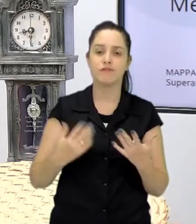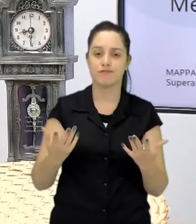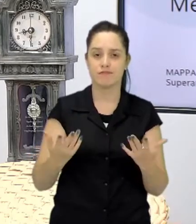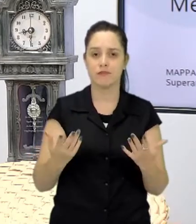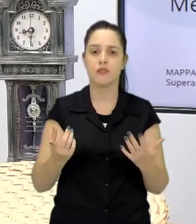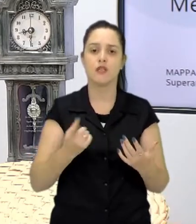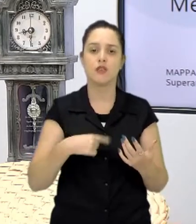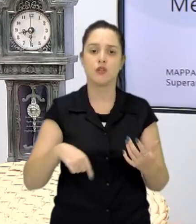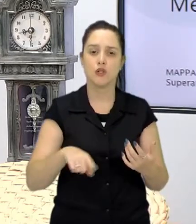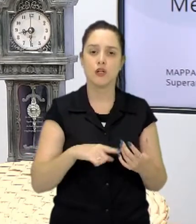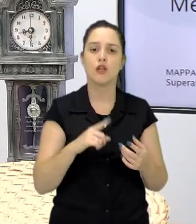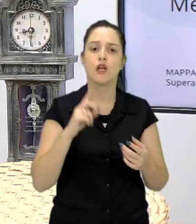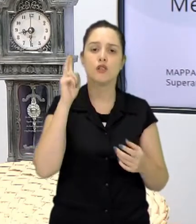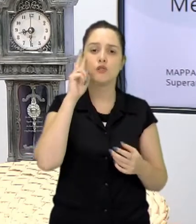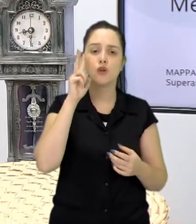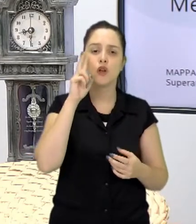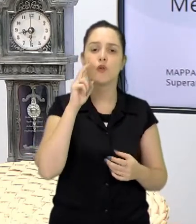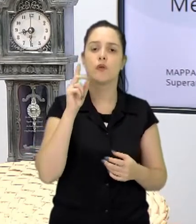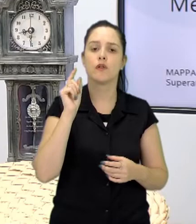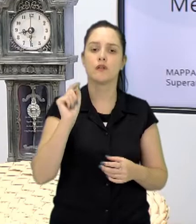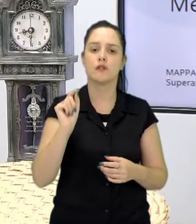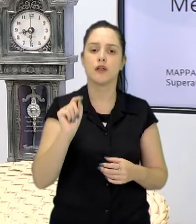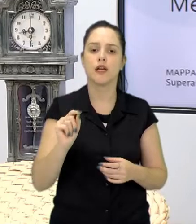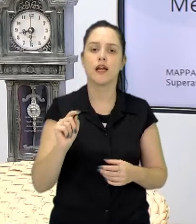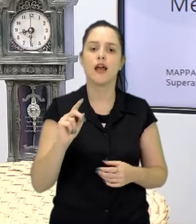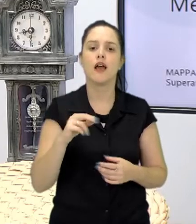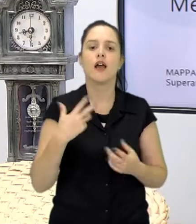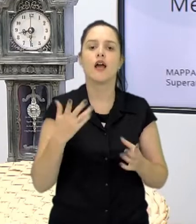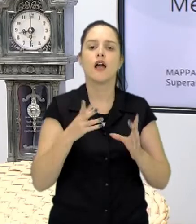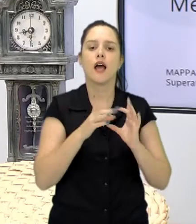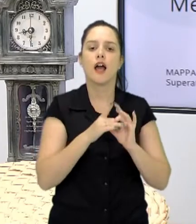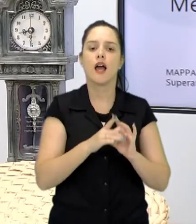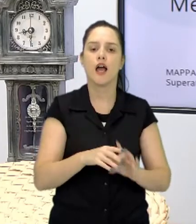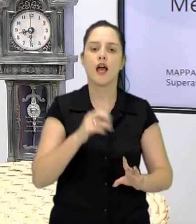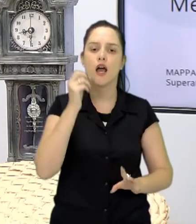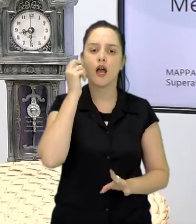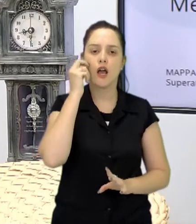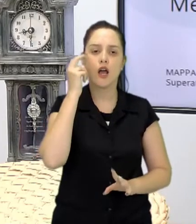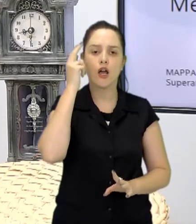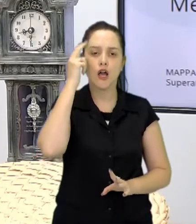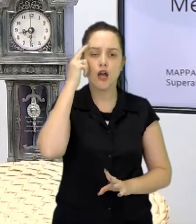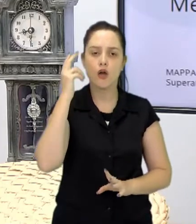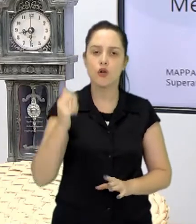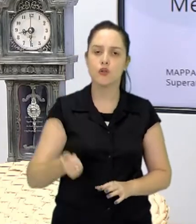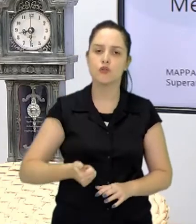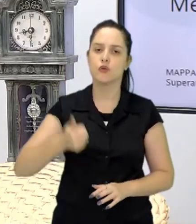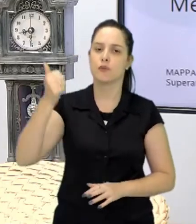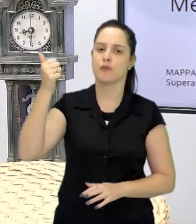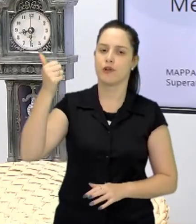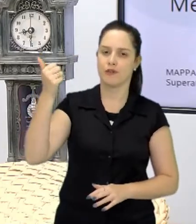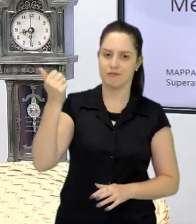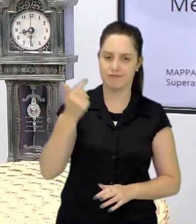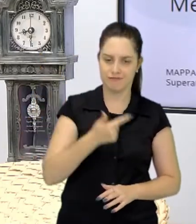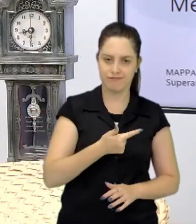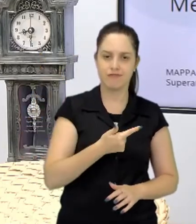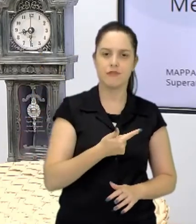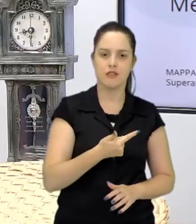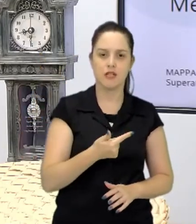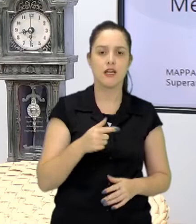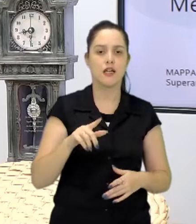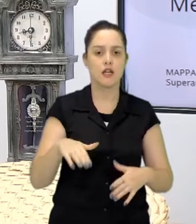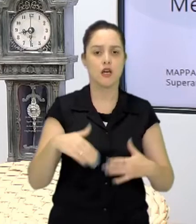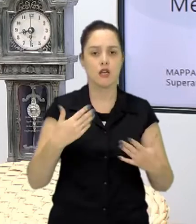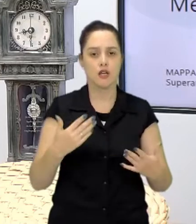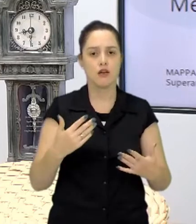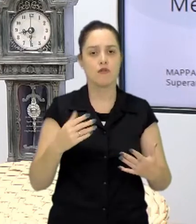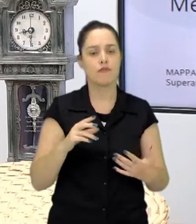um momento da história que a Europa, ela considera a sua cultura superior às demais culturas. E isso,